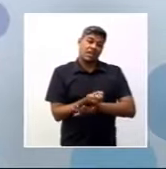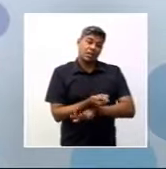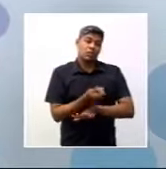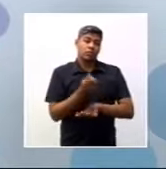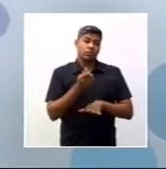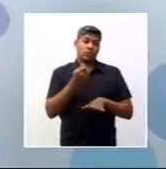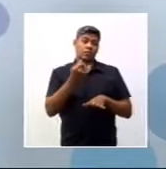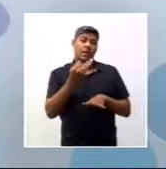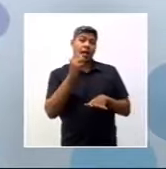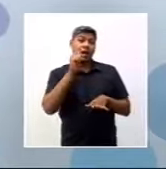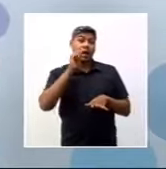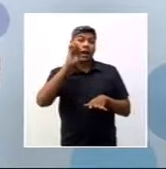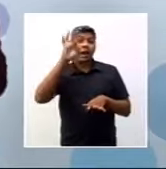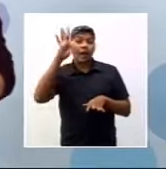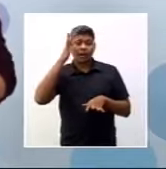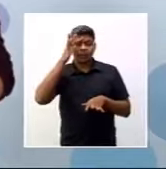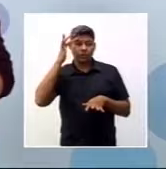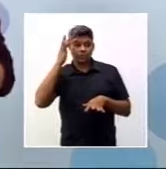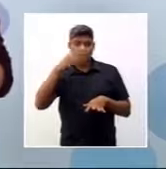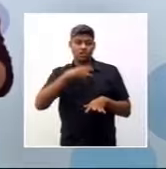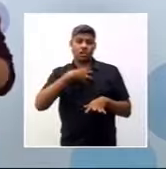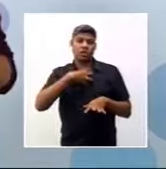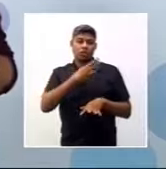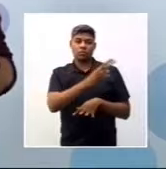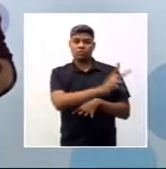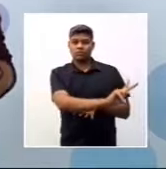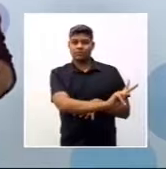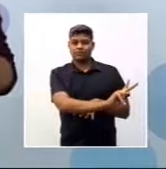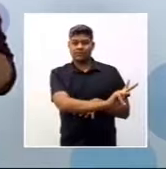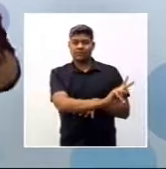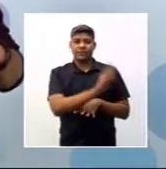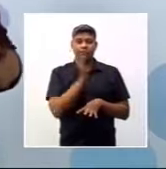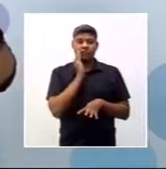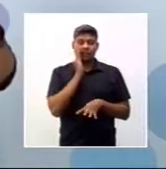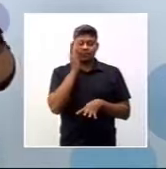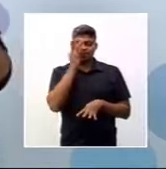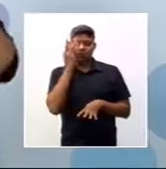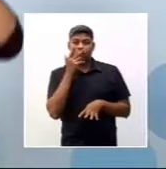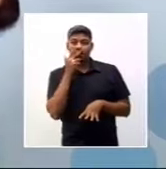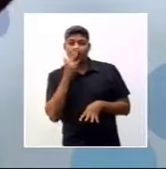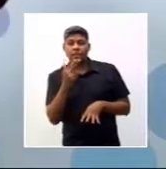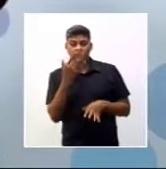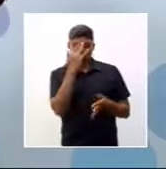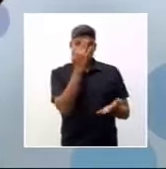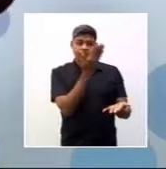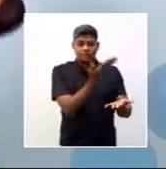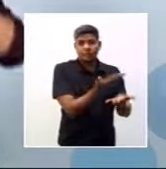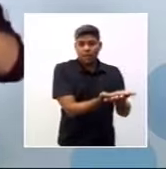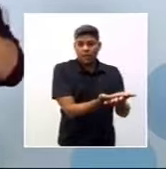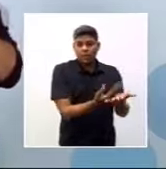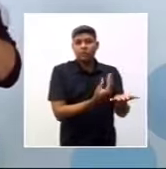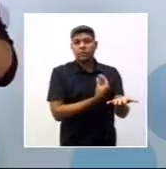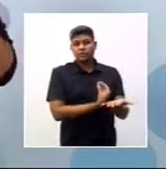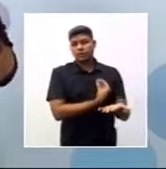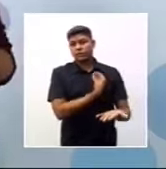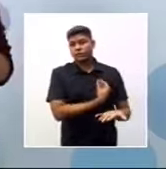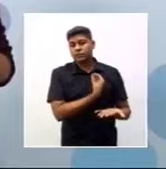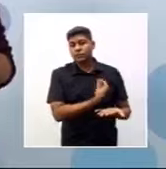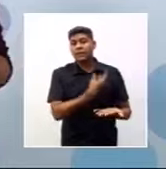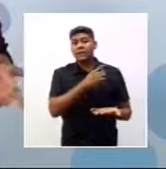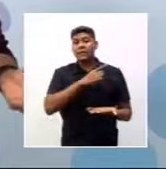gente e para outra pessoa que aquilo é daquele jeito tá e a pessoa acaba sendo levado a acreditar nisso